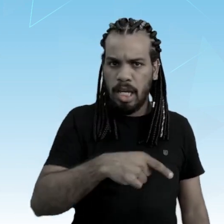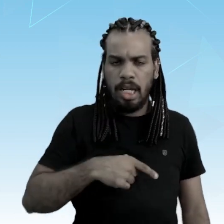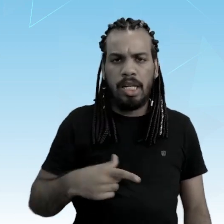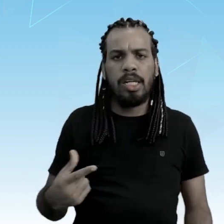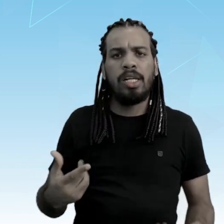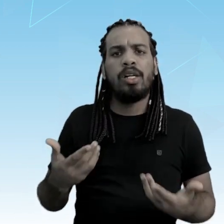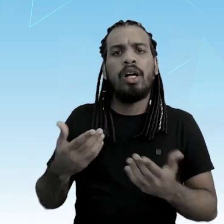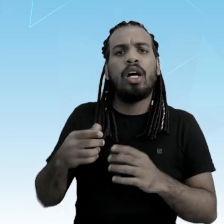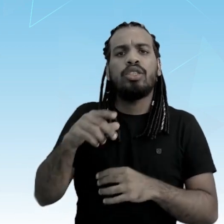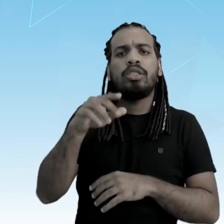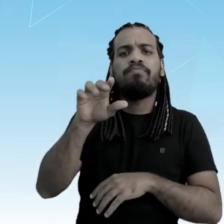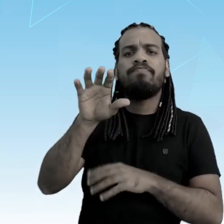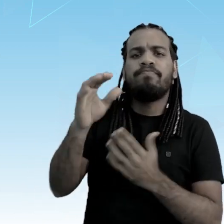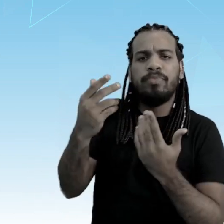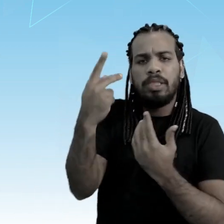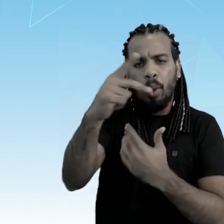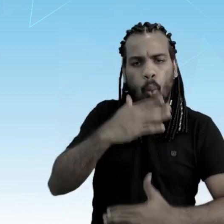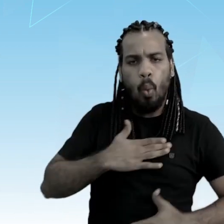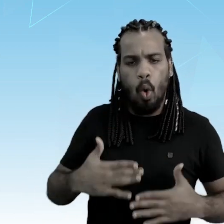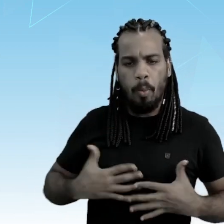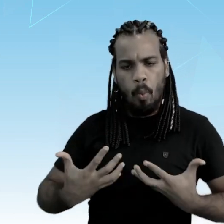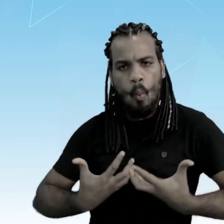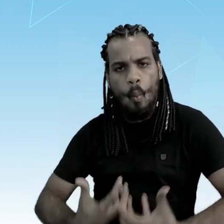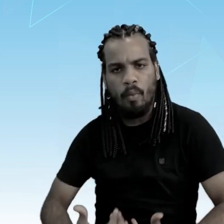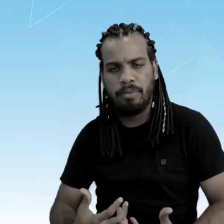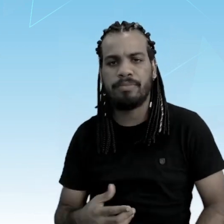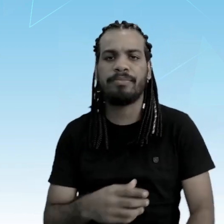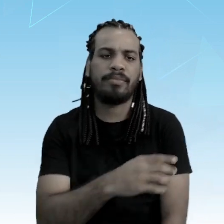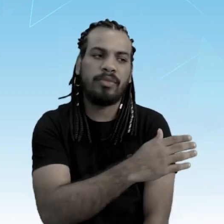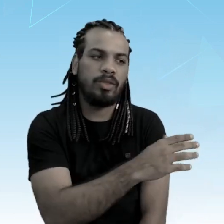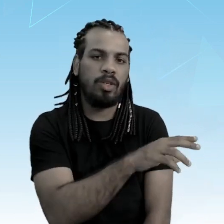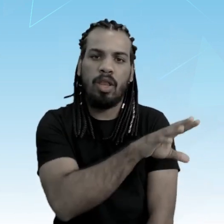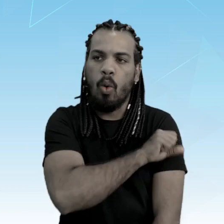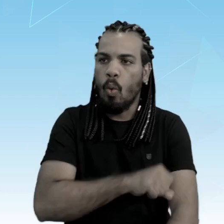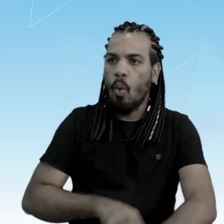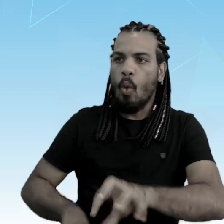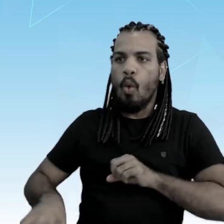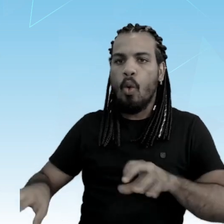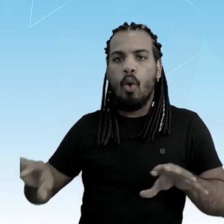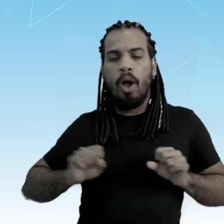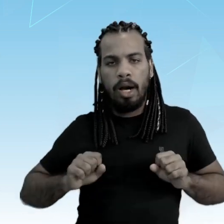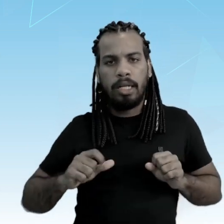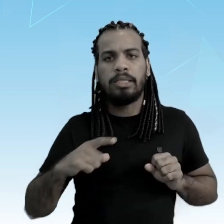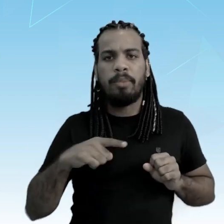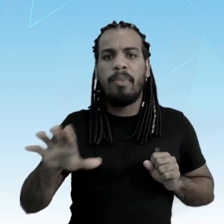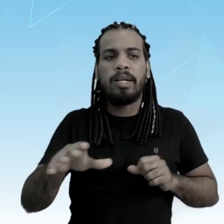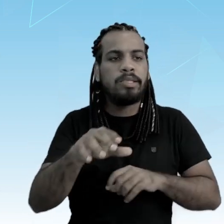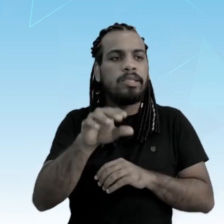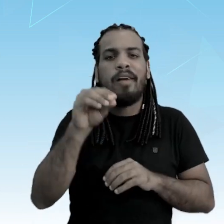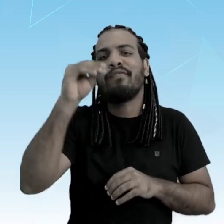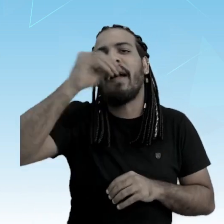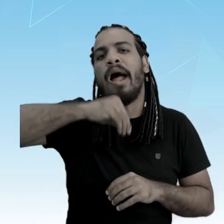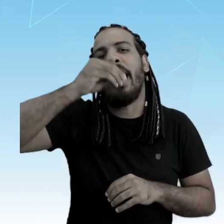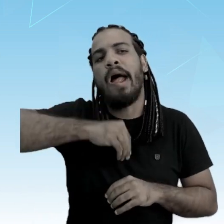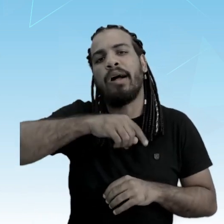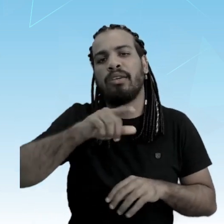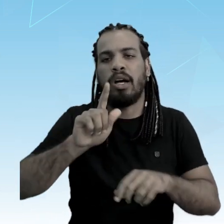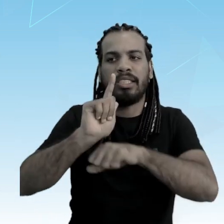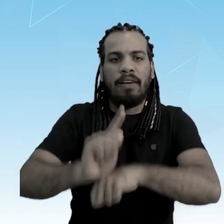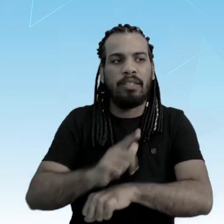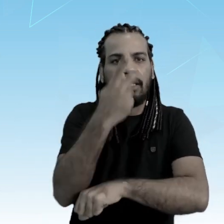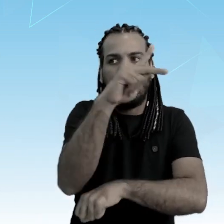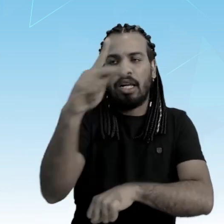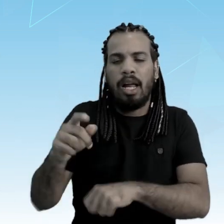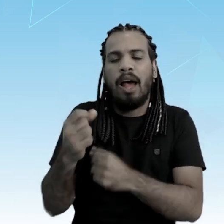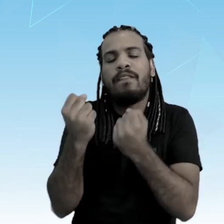os objetos ao seu redor. Mas essas forças elas são tão fracas que você não percebe.